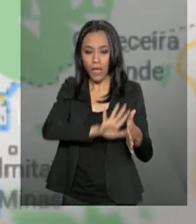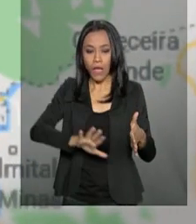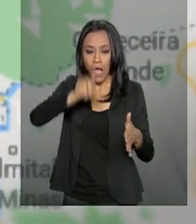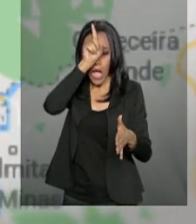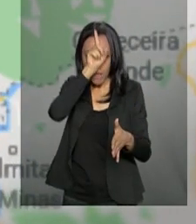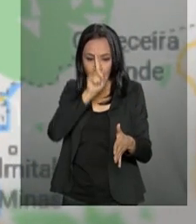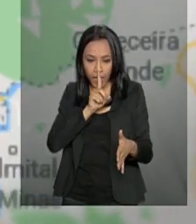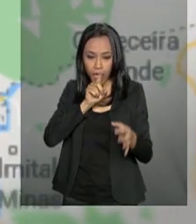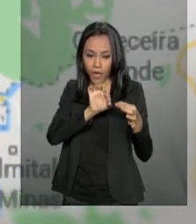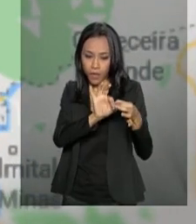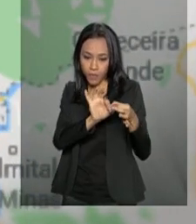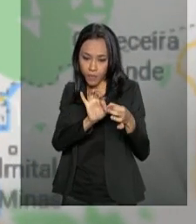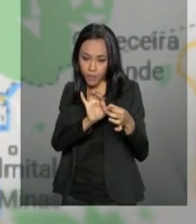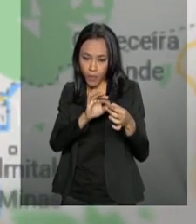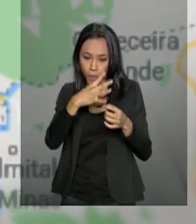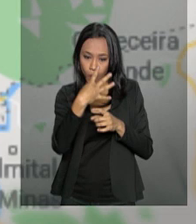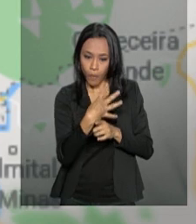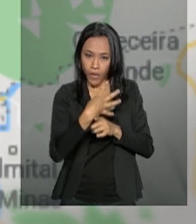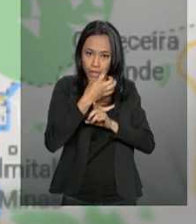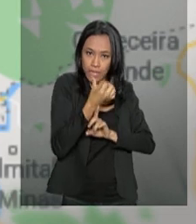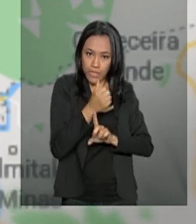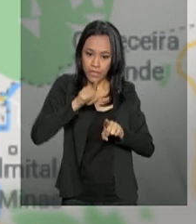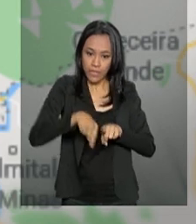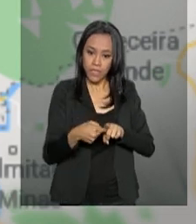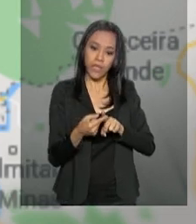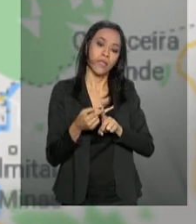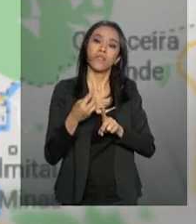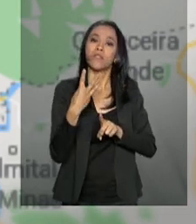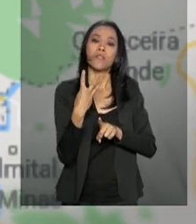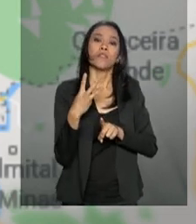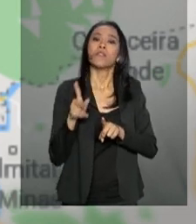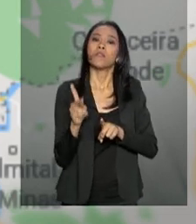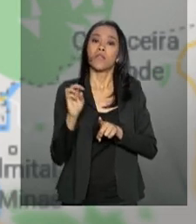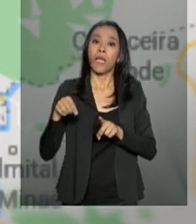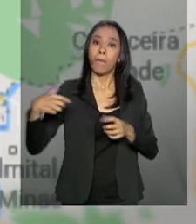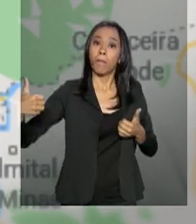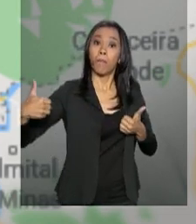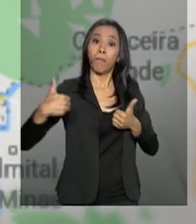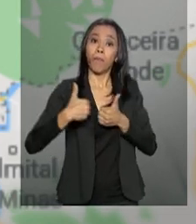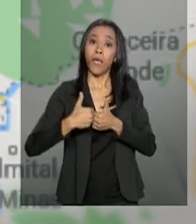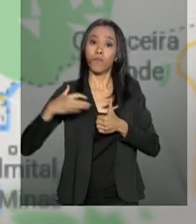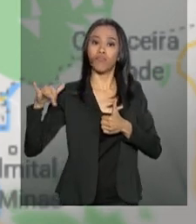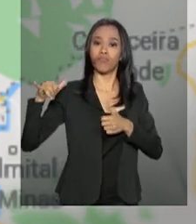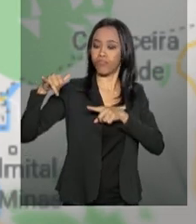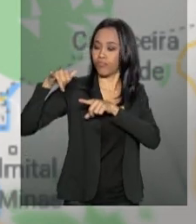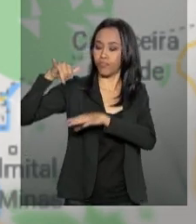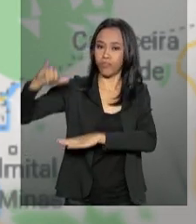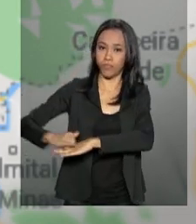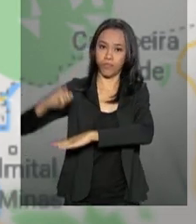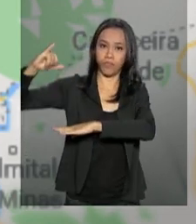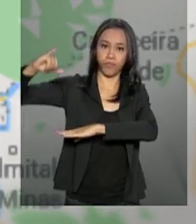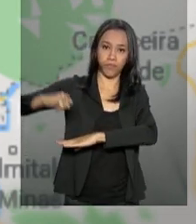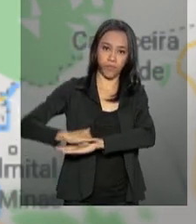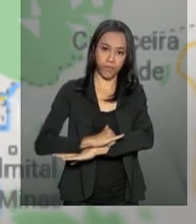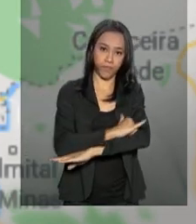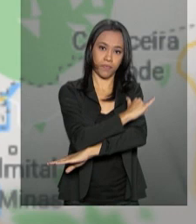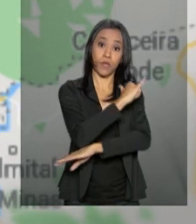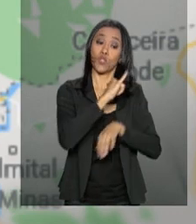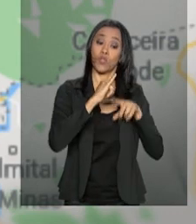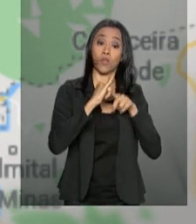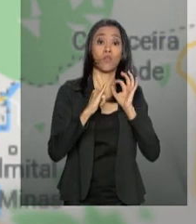46 quilômetros que abrange o aeroporto internacional de brasília o sobrevôo só será possível com a